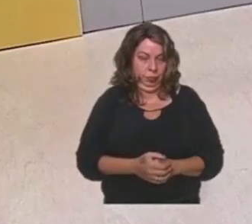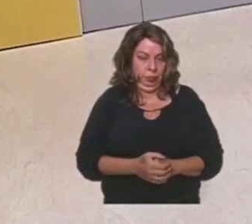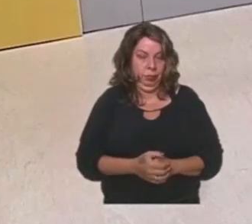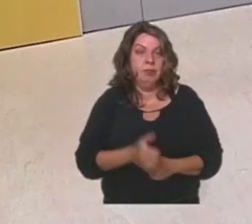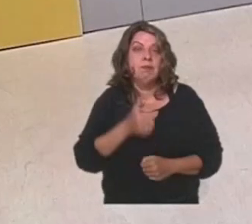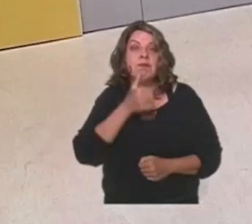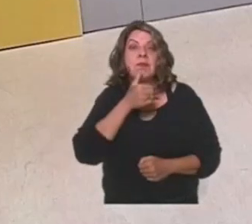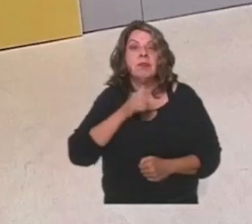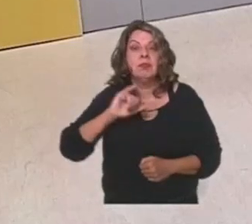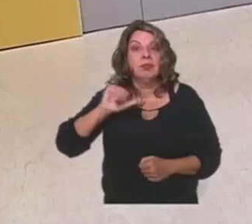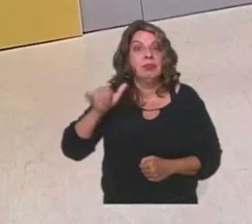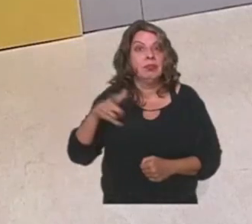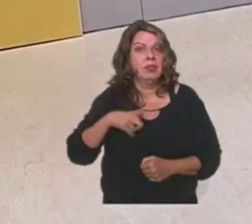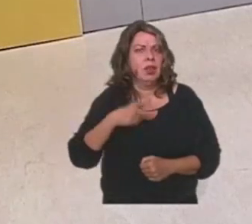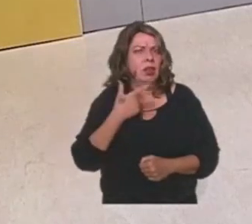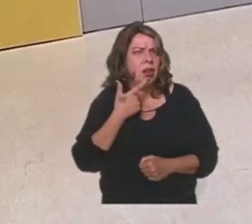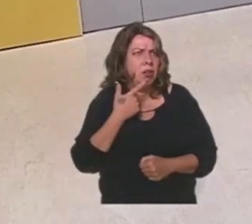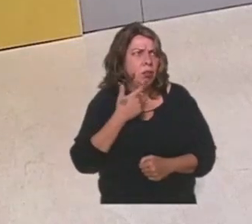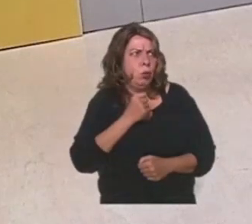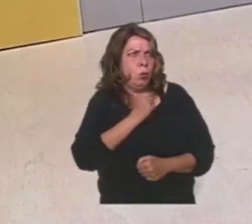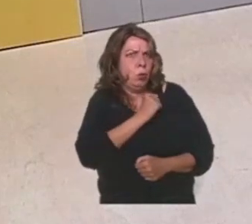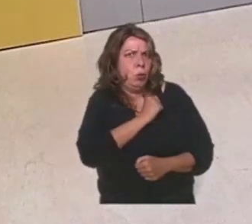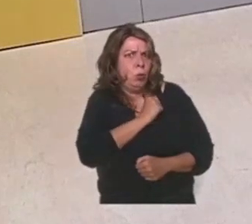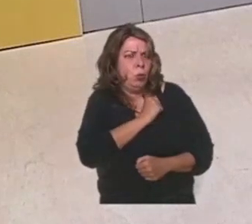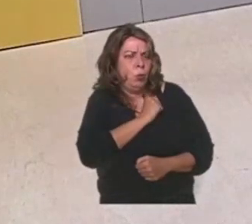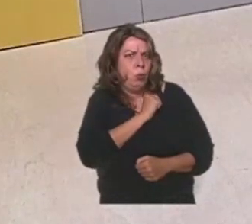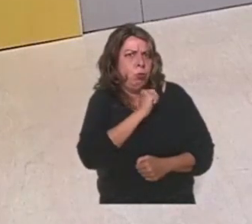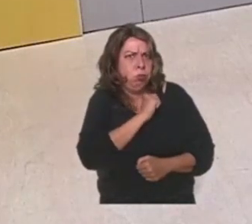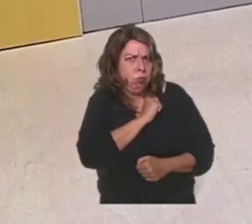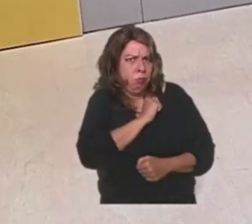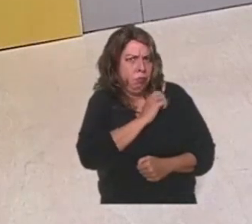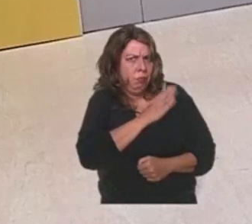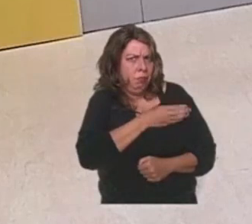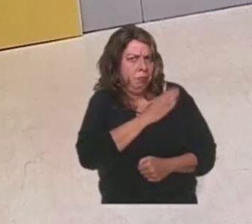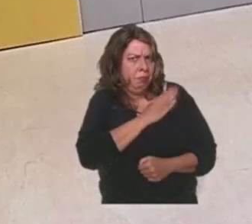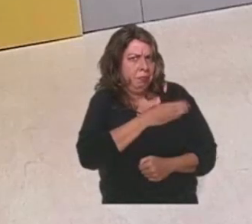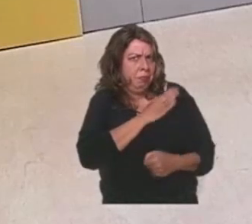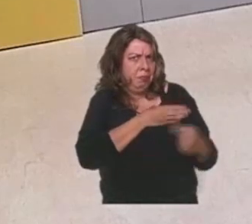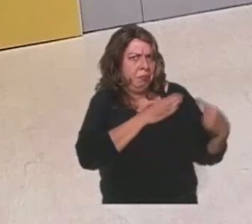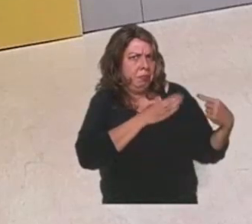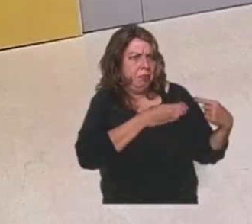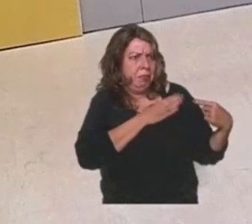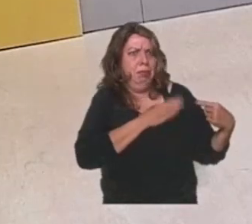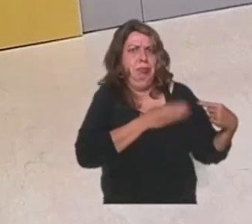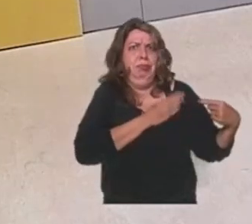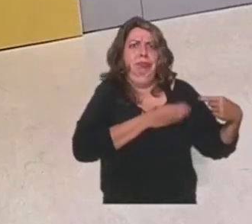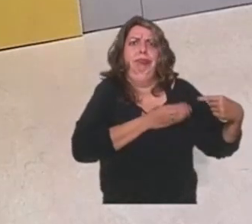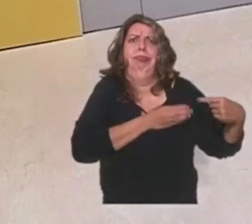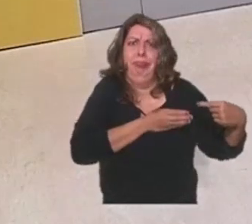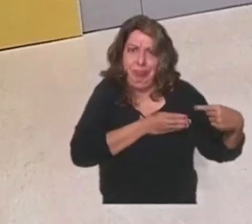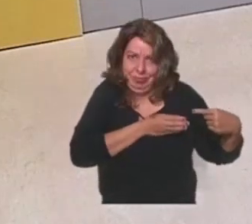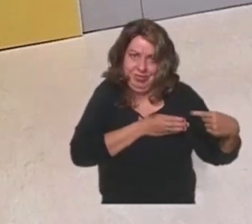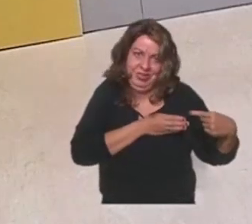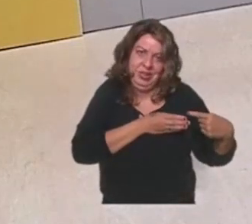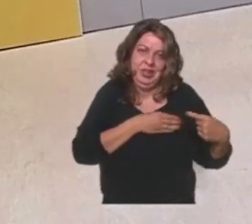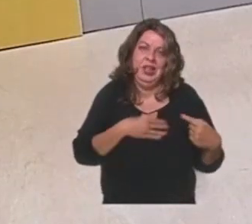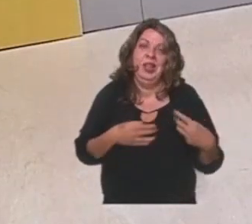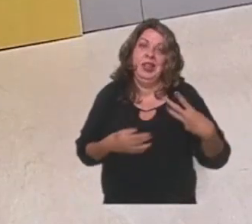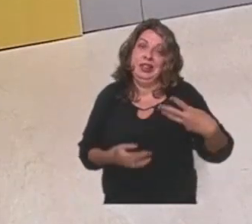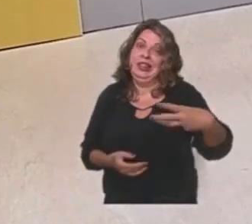começa a acelerar. A moto começa a acelerar. E agora a bolinha de número